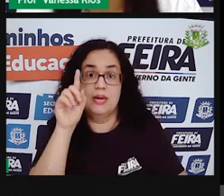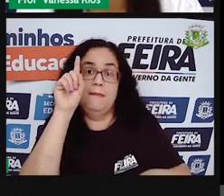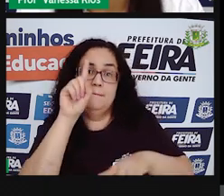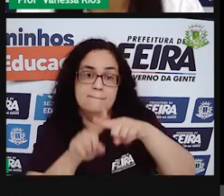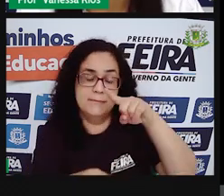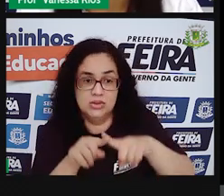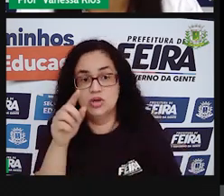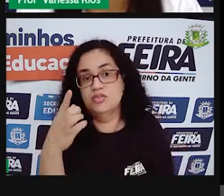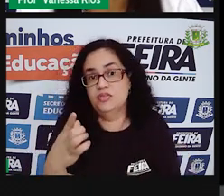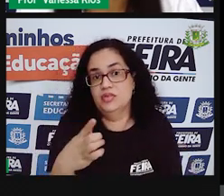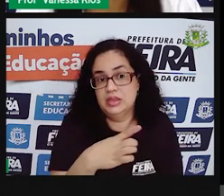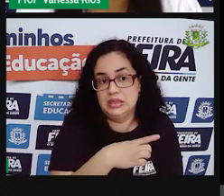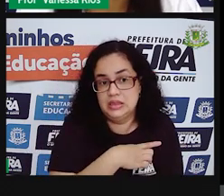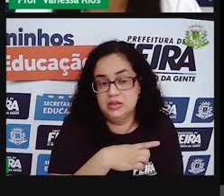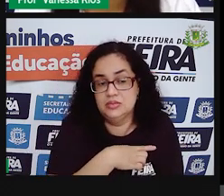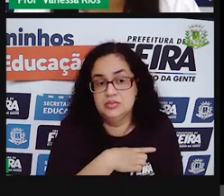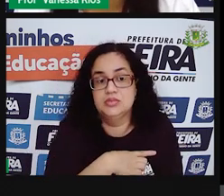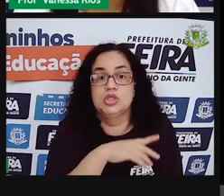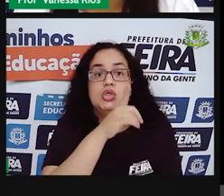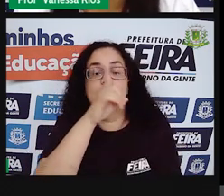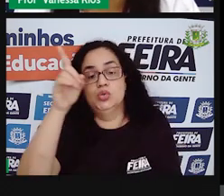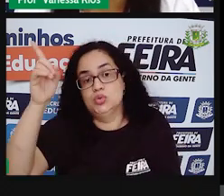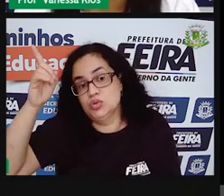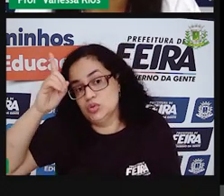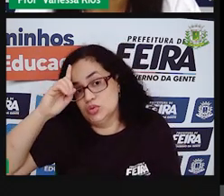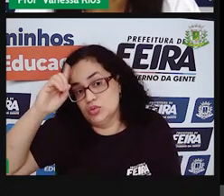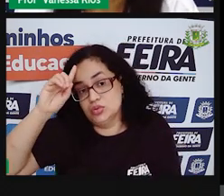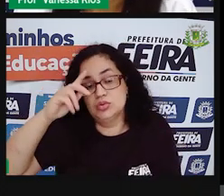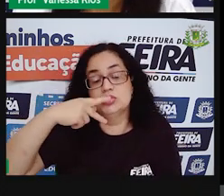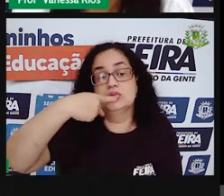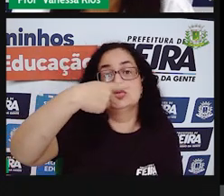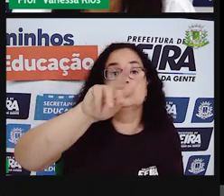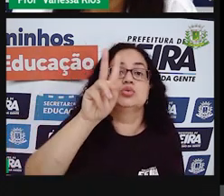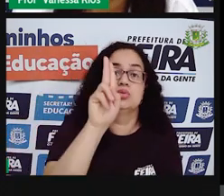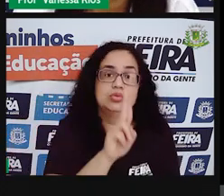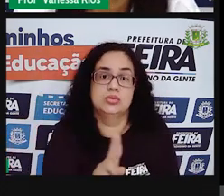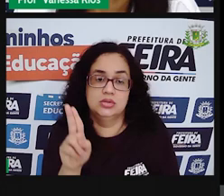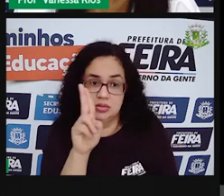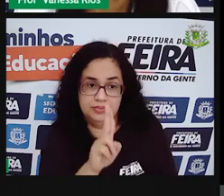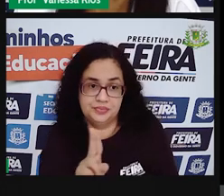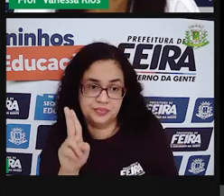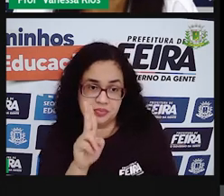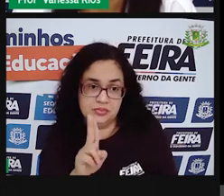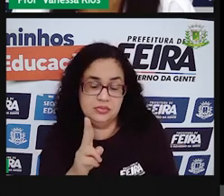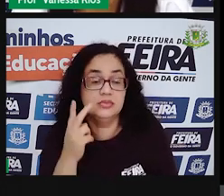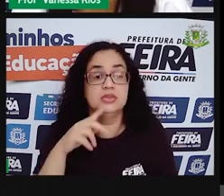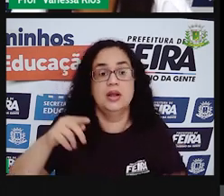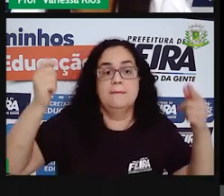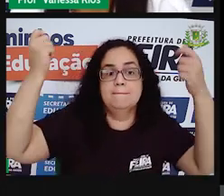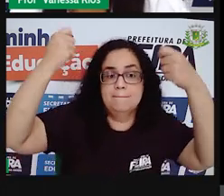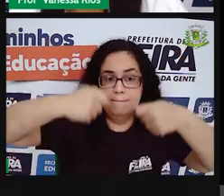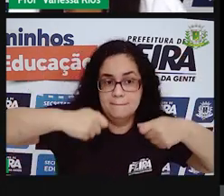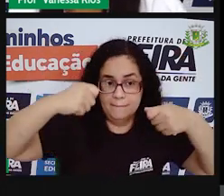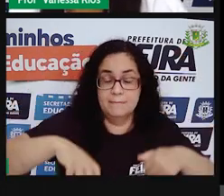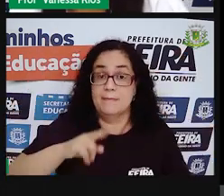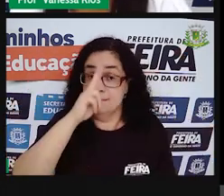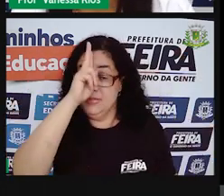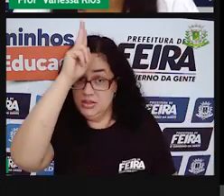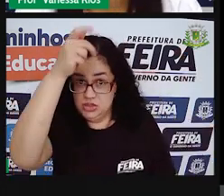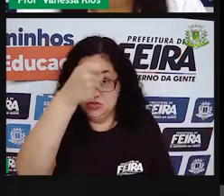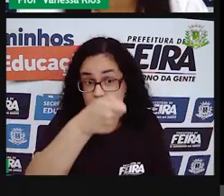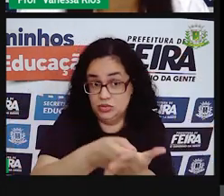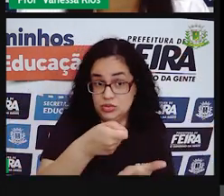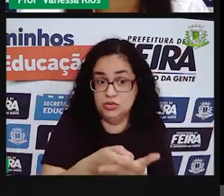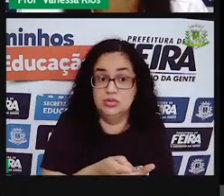ter no dia a dia, né, na sua utilização, eu vou precisar de algo mais resistente